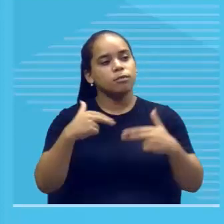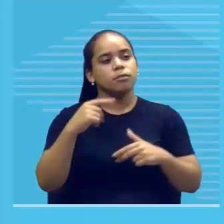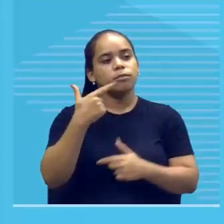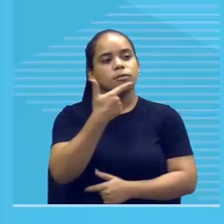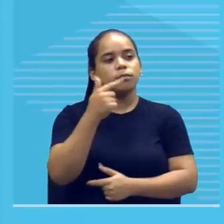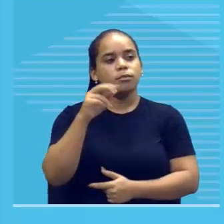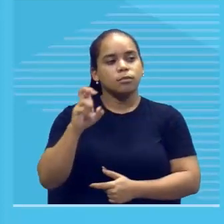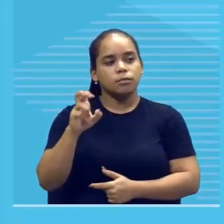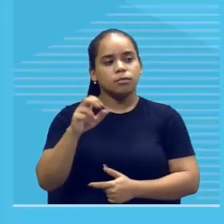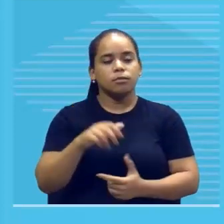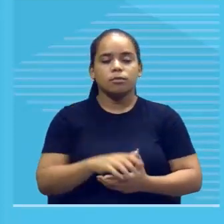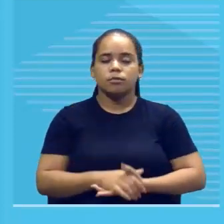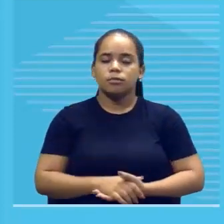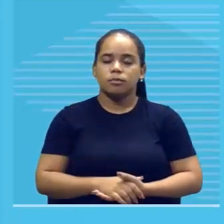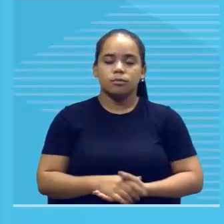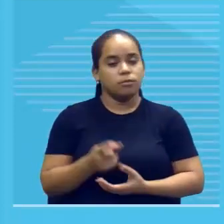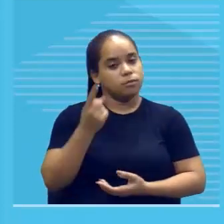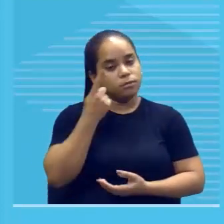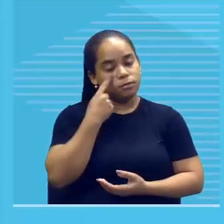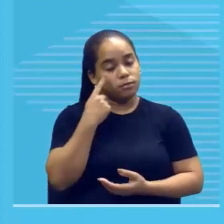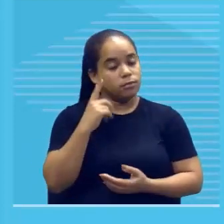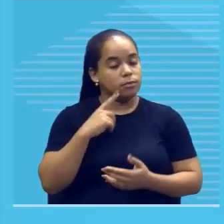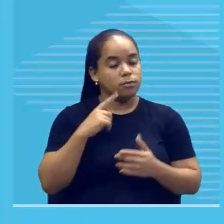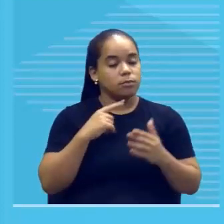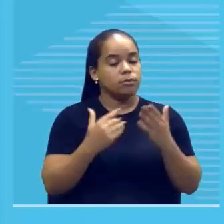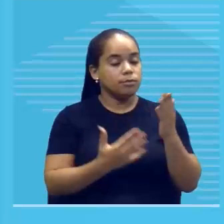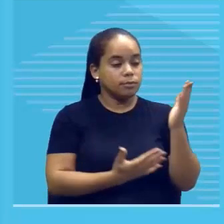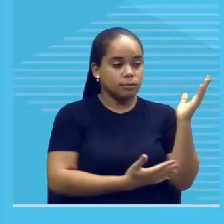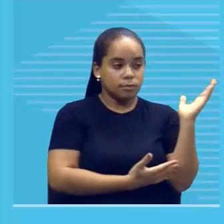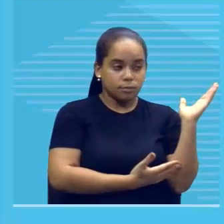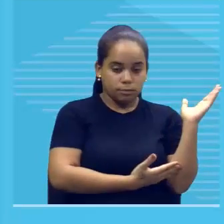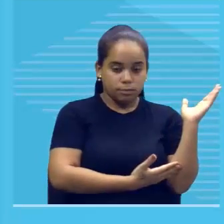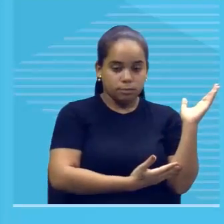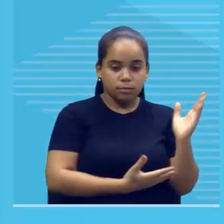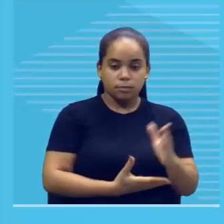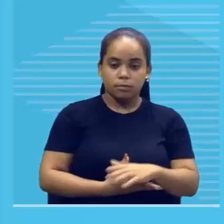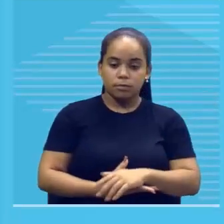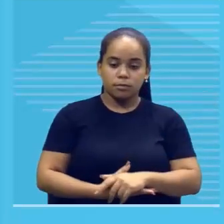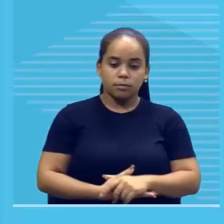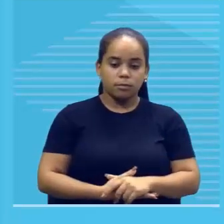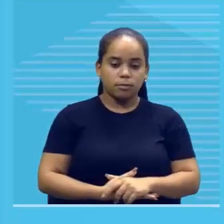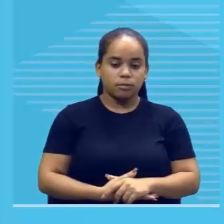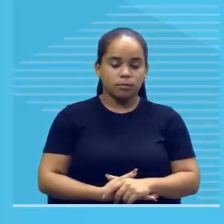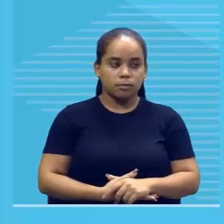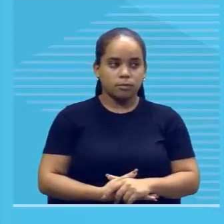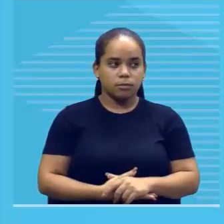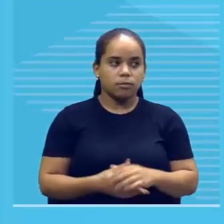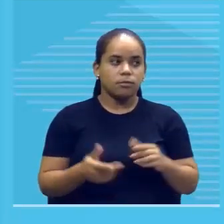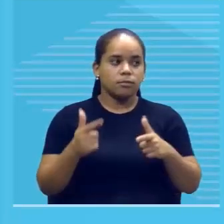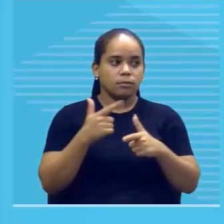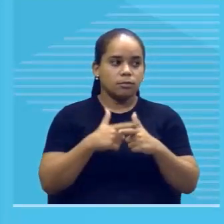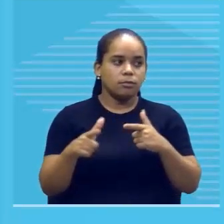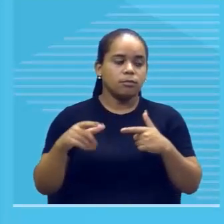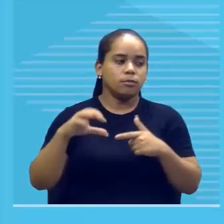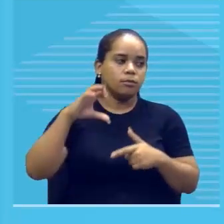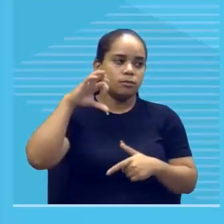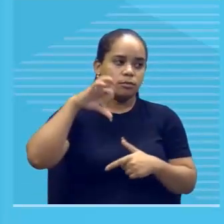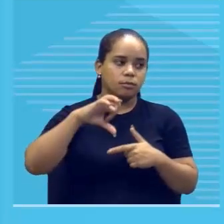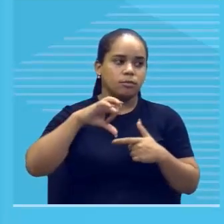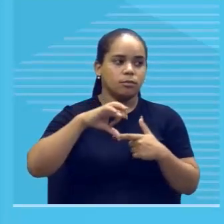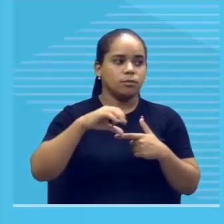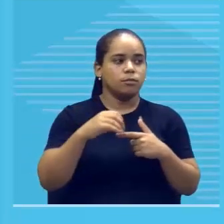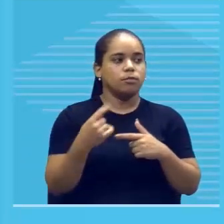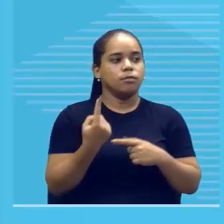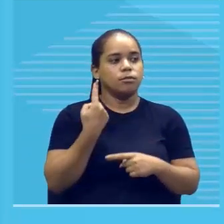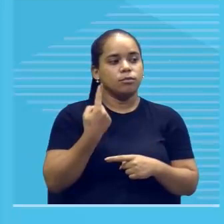quanto 25 Olha o que eu tenho aqui ó hora que eu tenho aqui ó dividir por 9 aqui dá